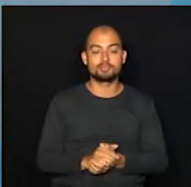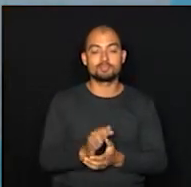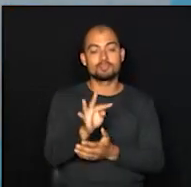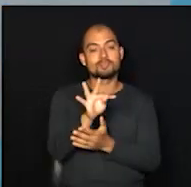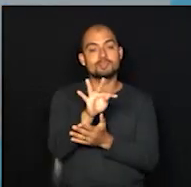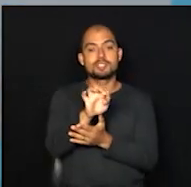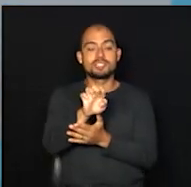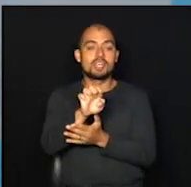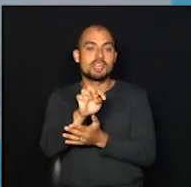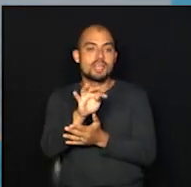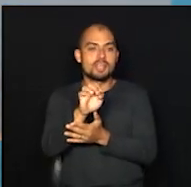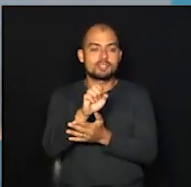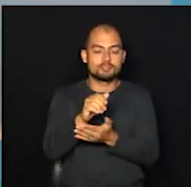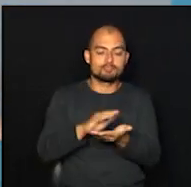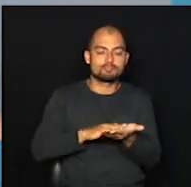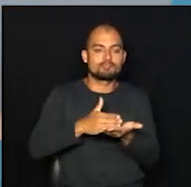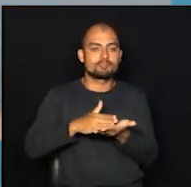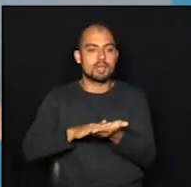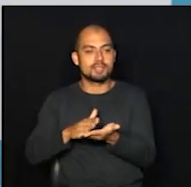Tietê,